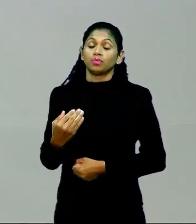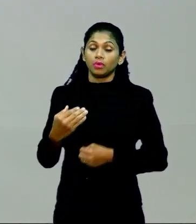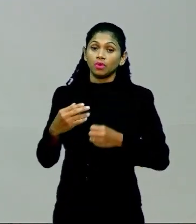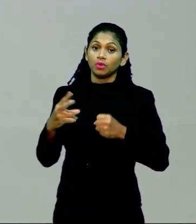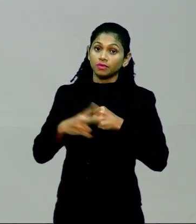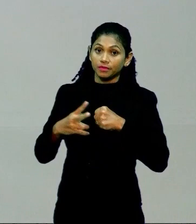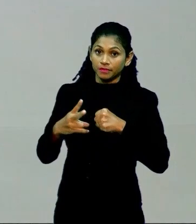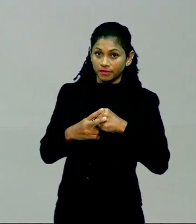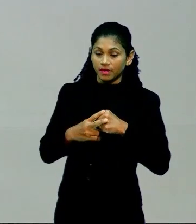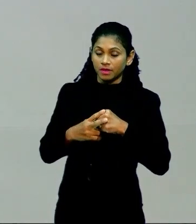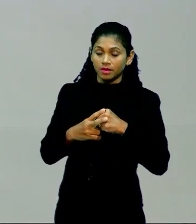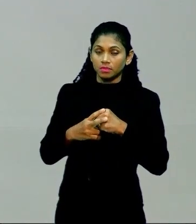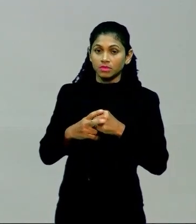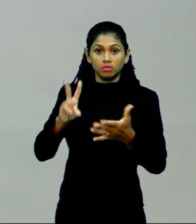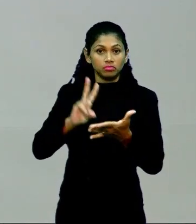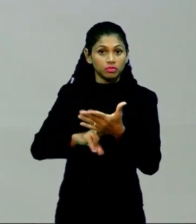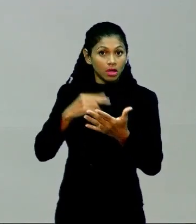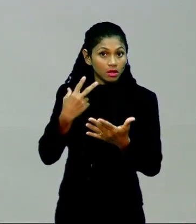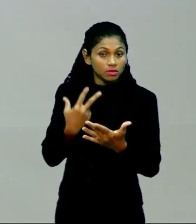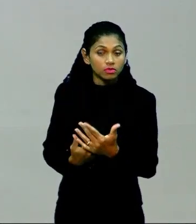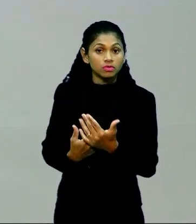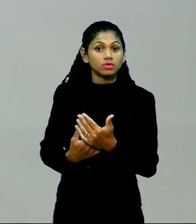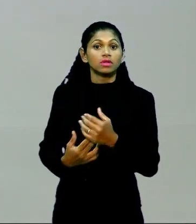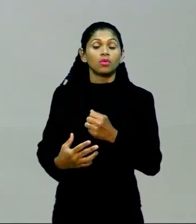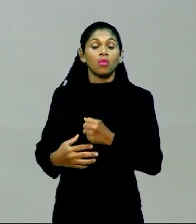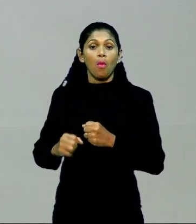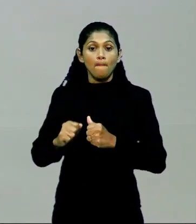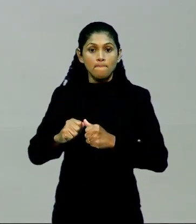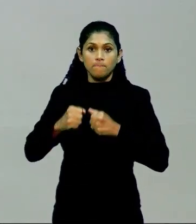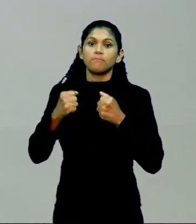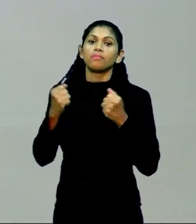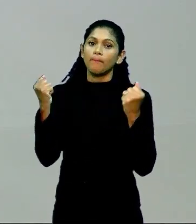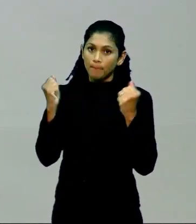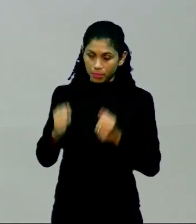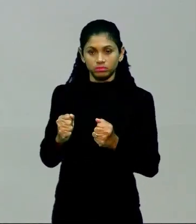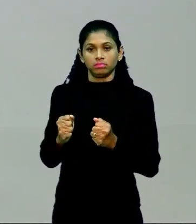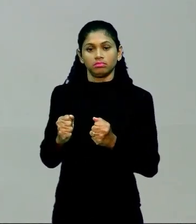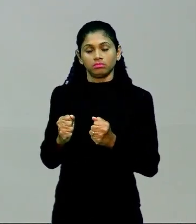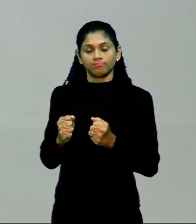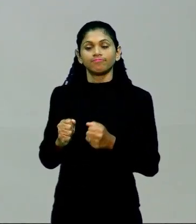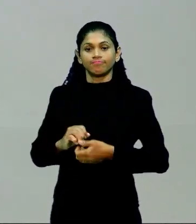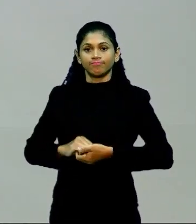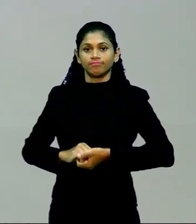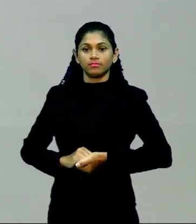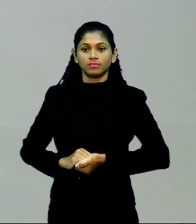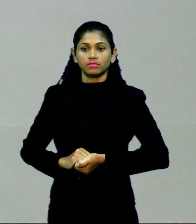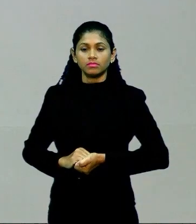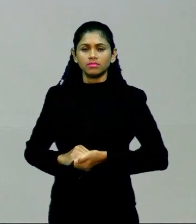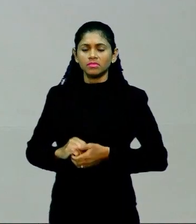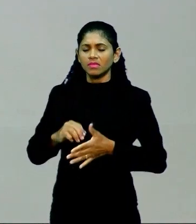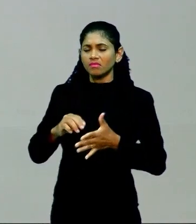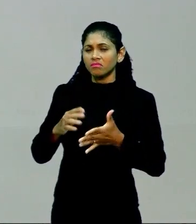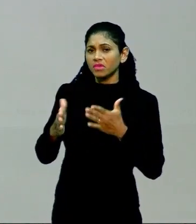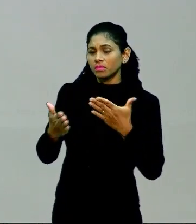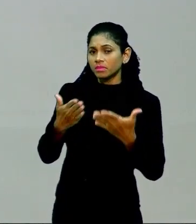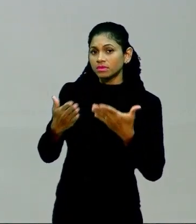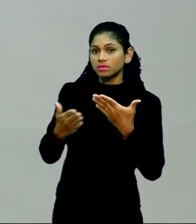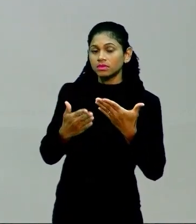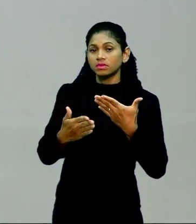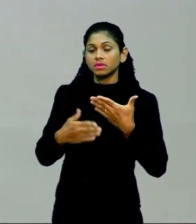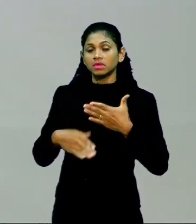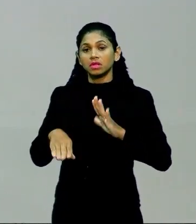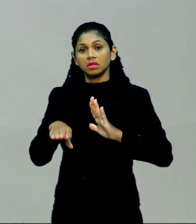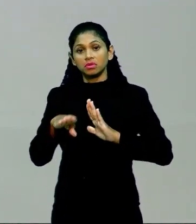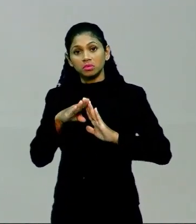por poder, ok? E dependendo da sua tradução também, da sua conjugação, ok? Ele vai mudar um pouquinho